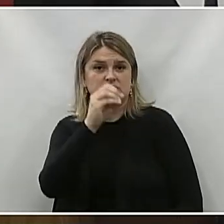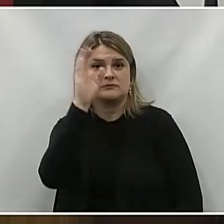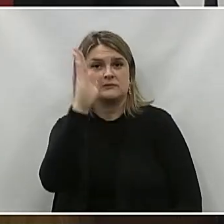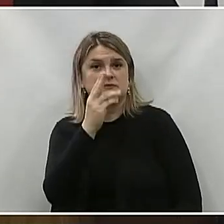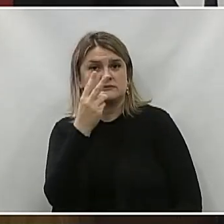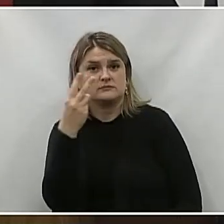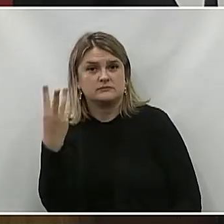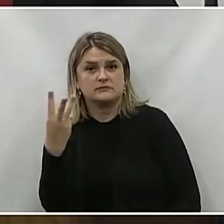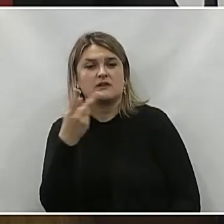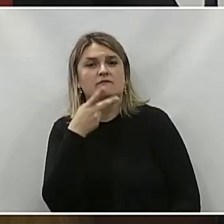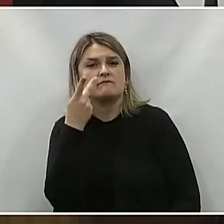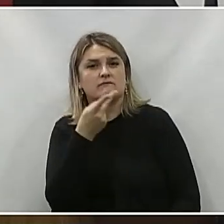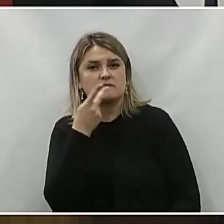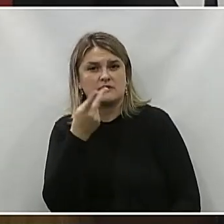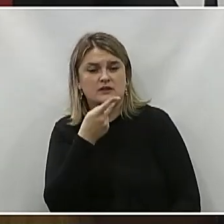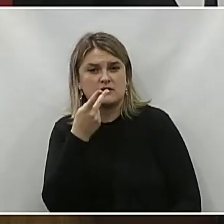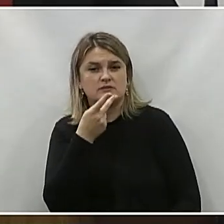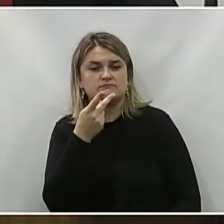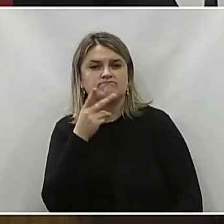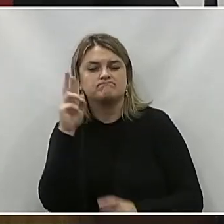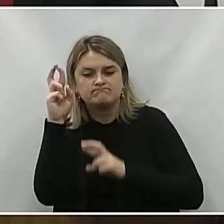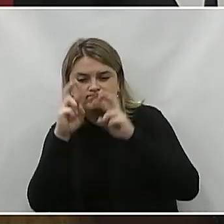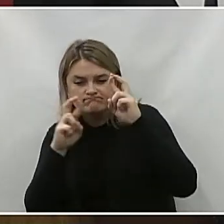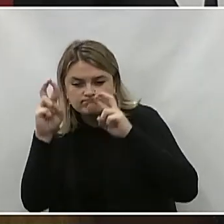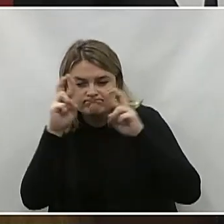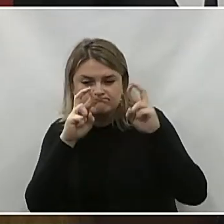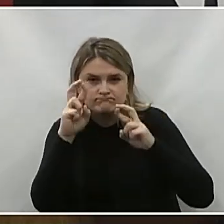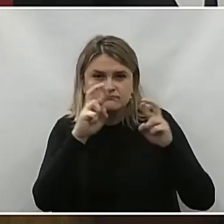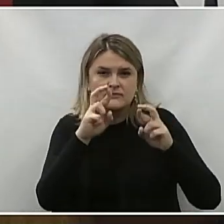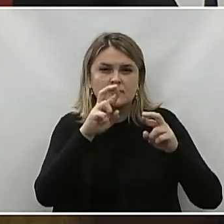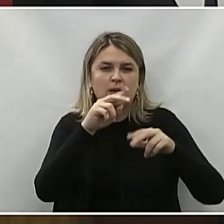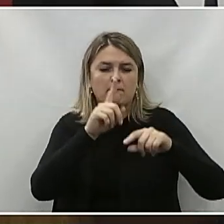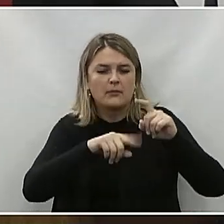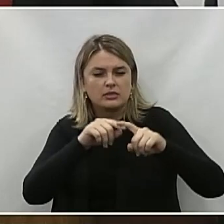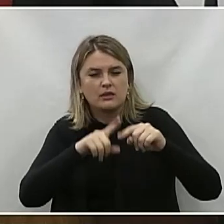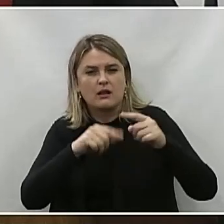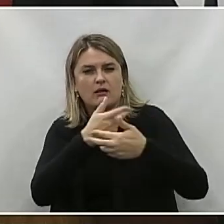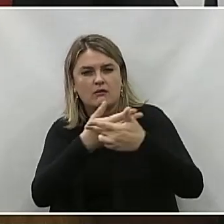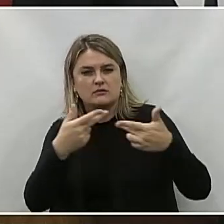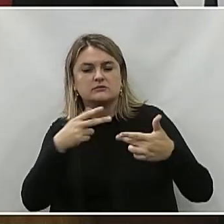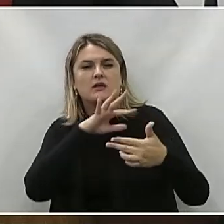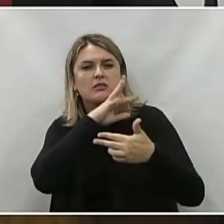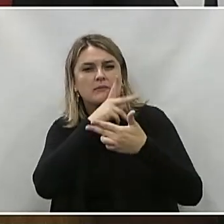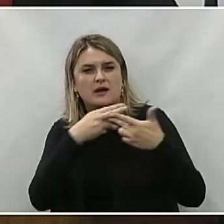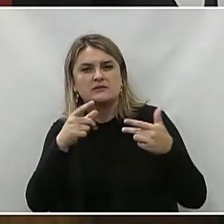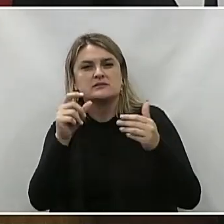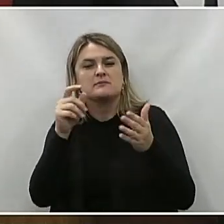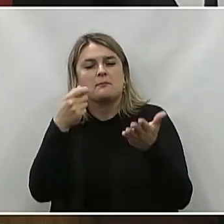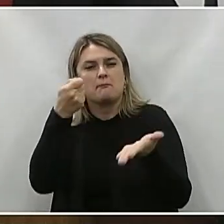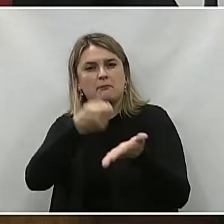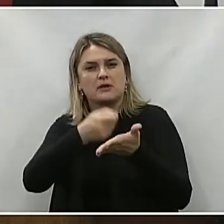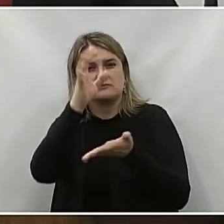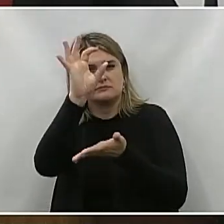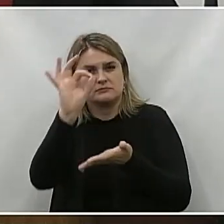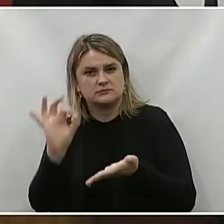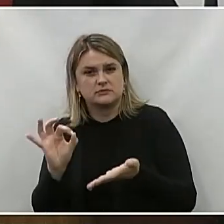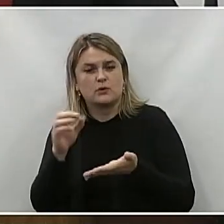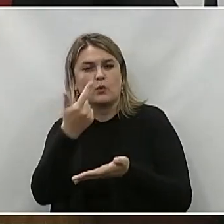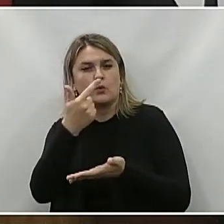2023 Que dispõe Sobre a inspeção sanitária Dos produtos De origem animal E institui taxas E da outras providências